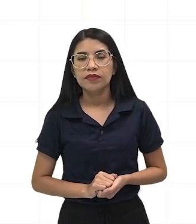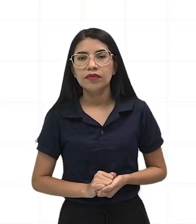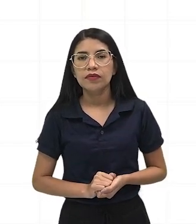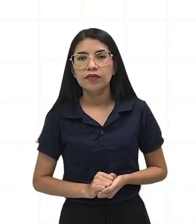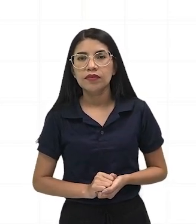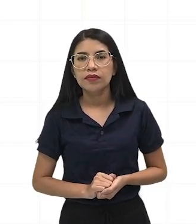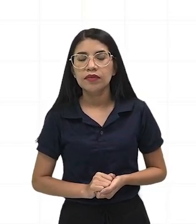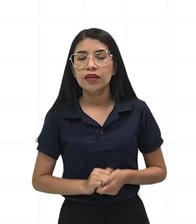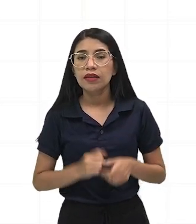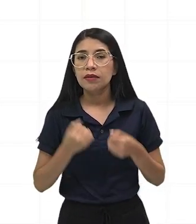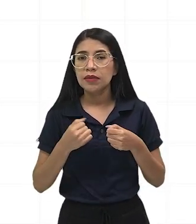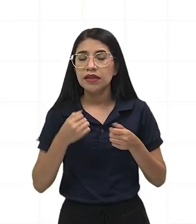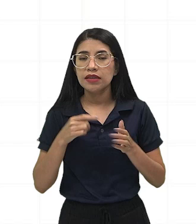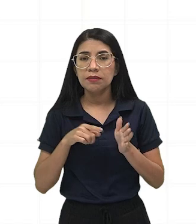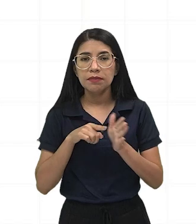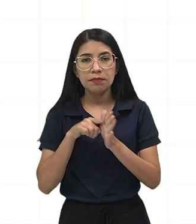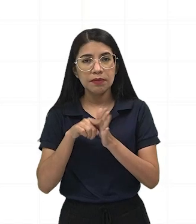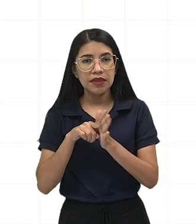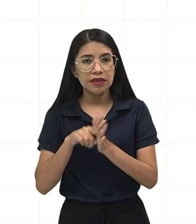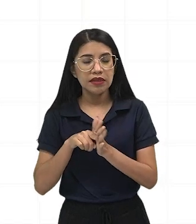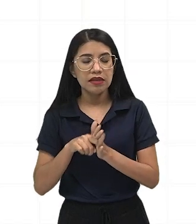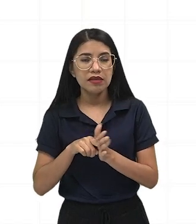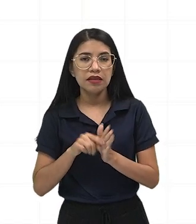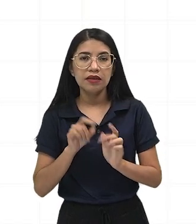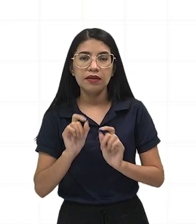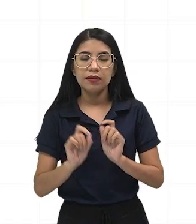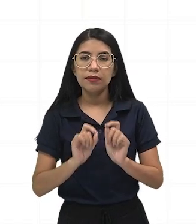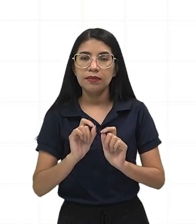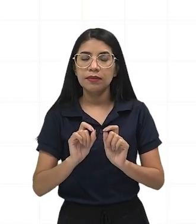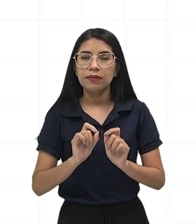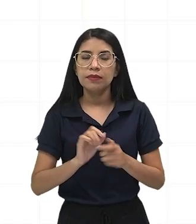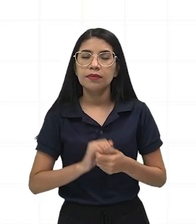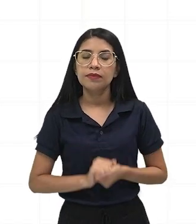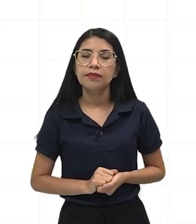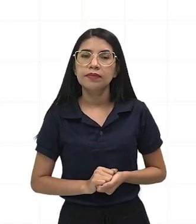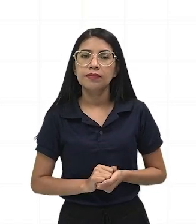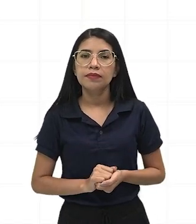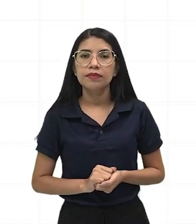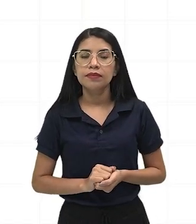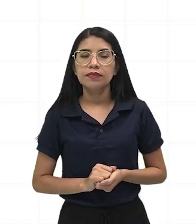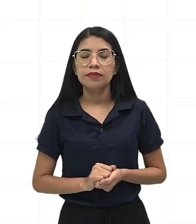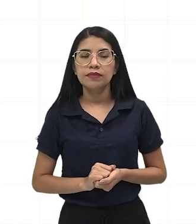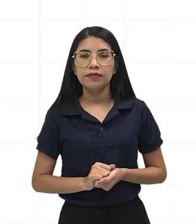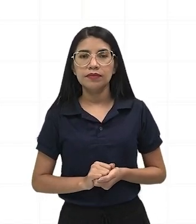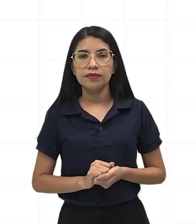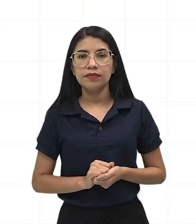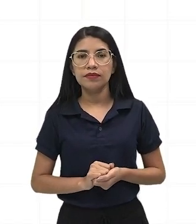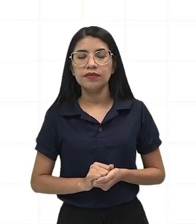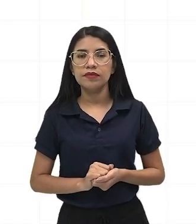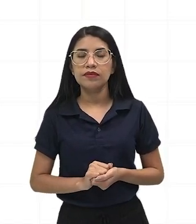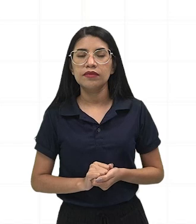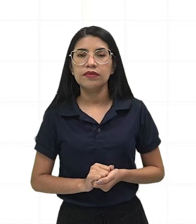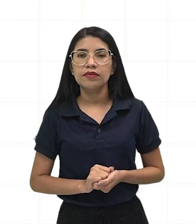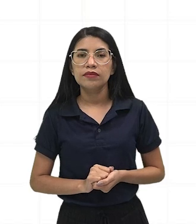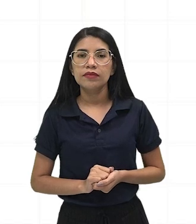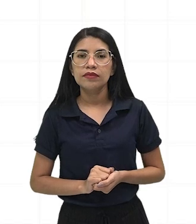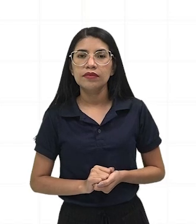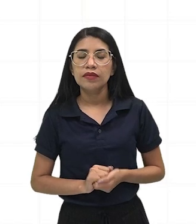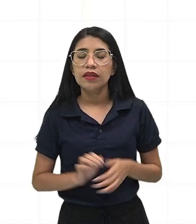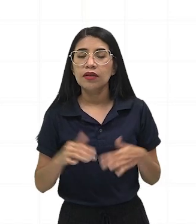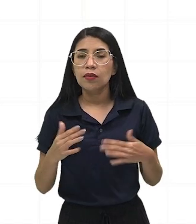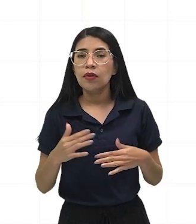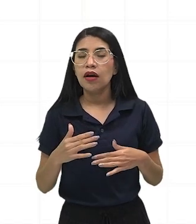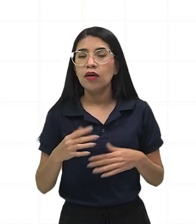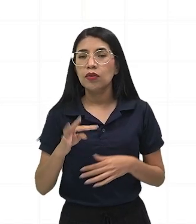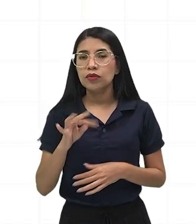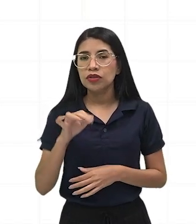quero investigar? Eu quero investigar, vou levantar as informações pela preferência, né? Qual